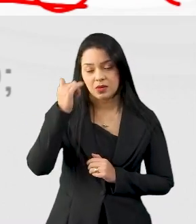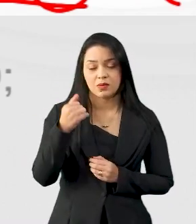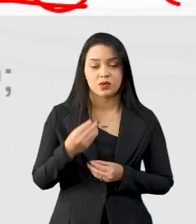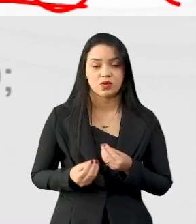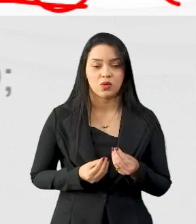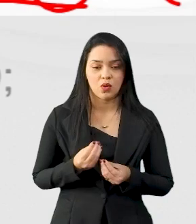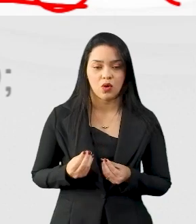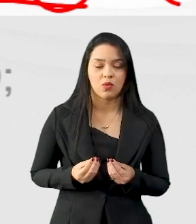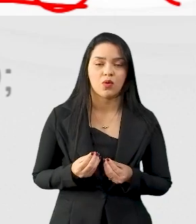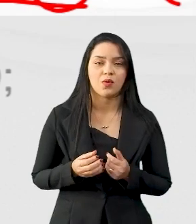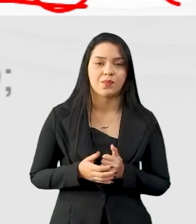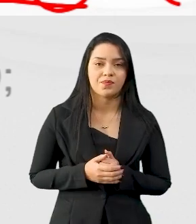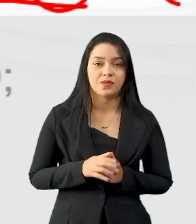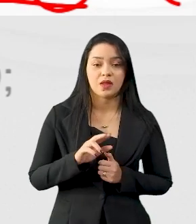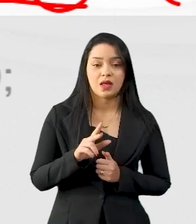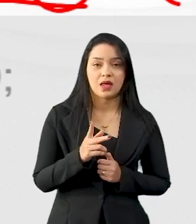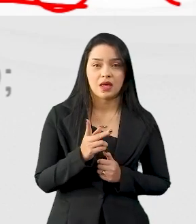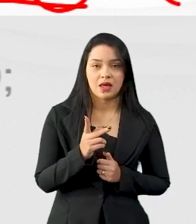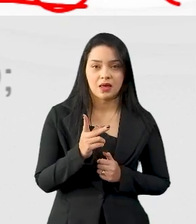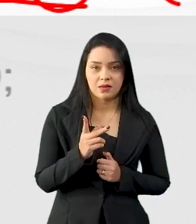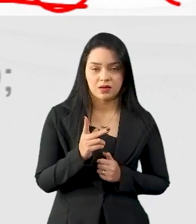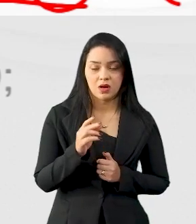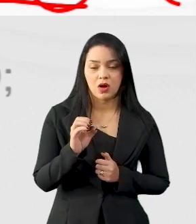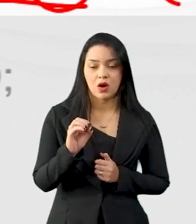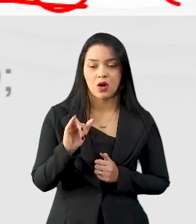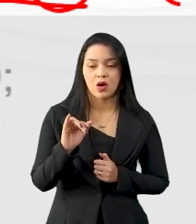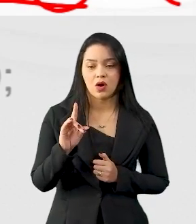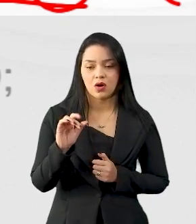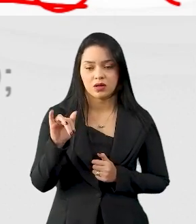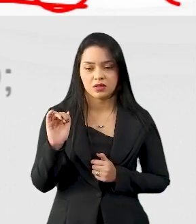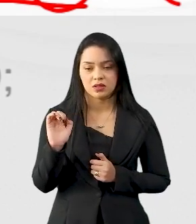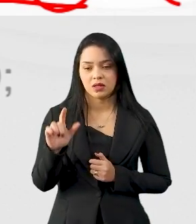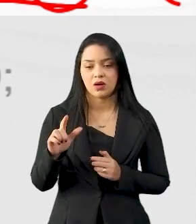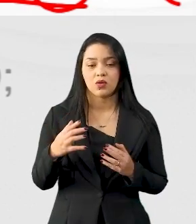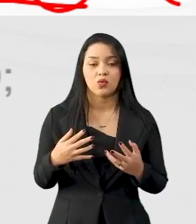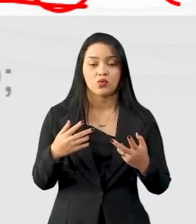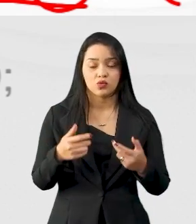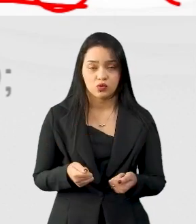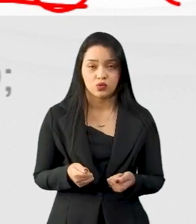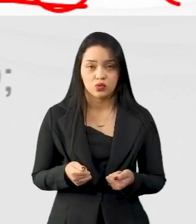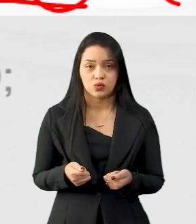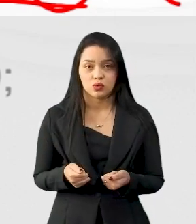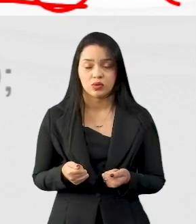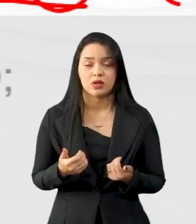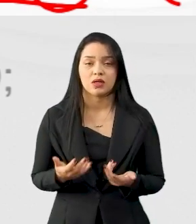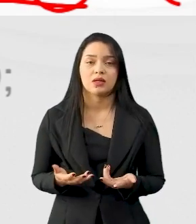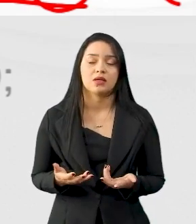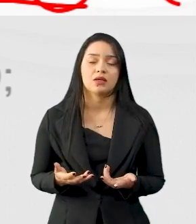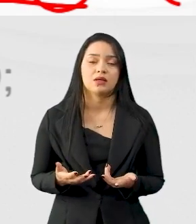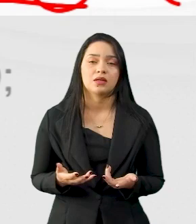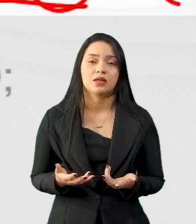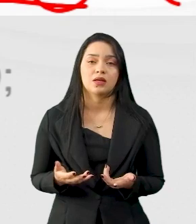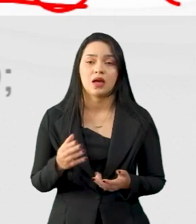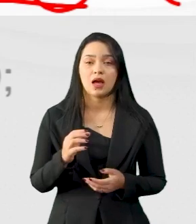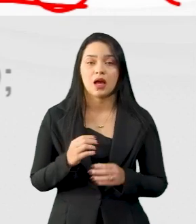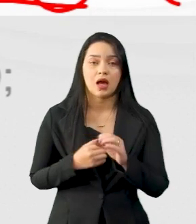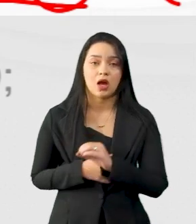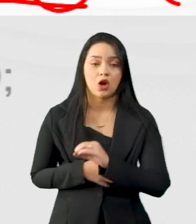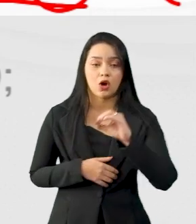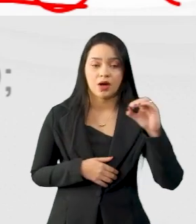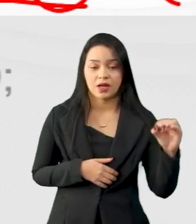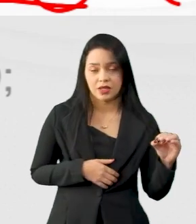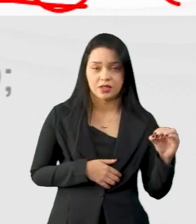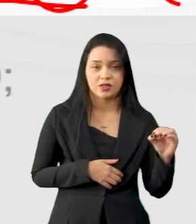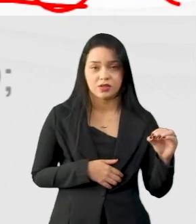como hemisfério ocidental, tá? Ou seja, tudo aquilo que está, né, a oeste